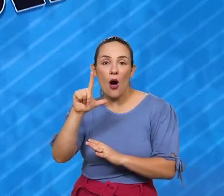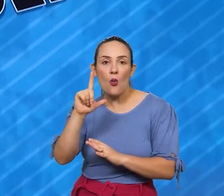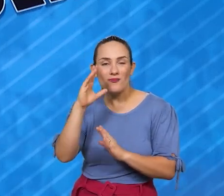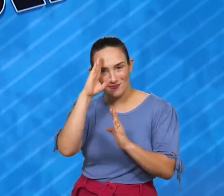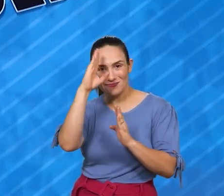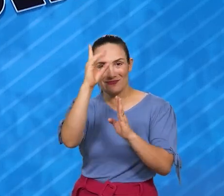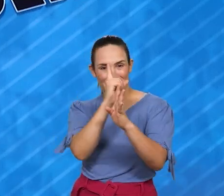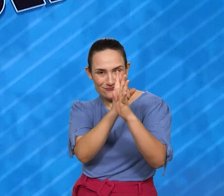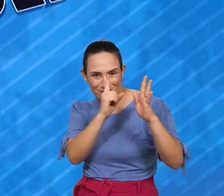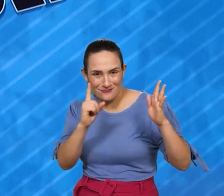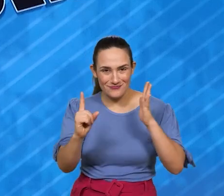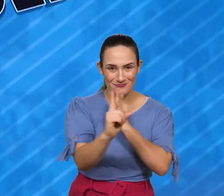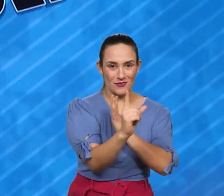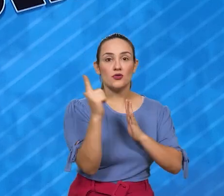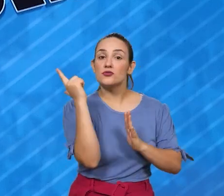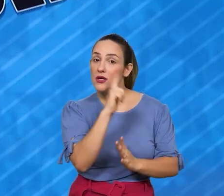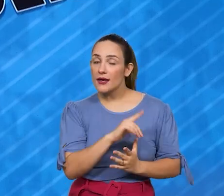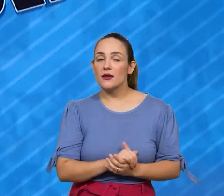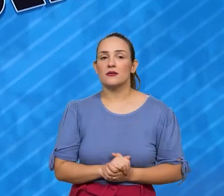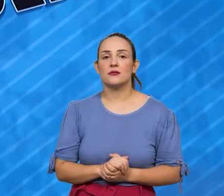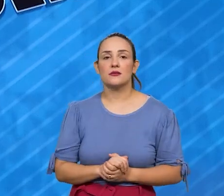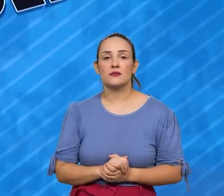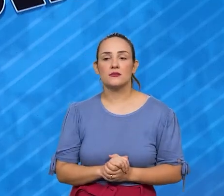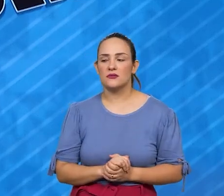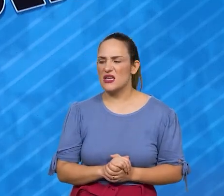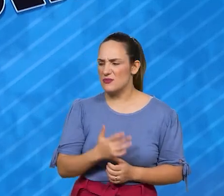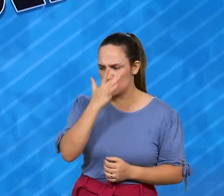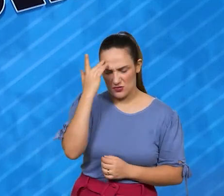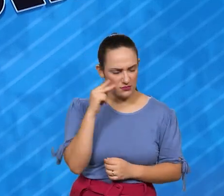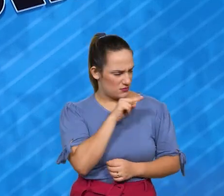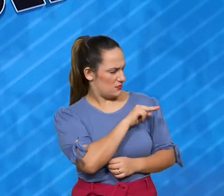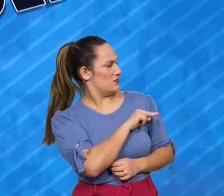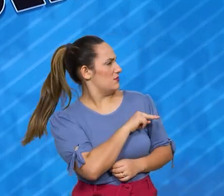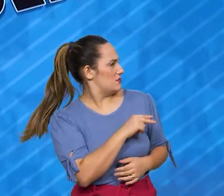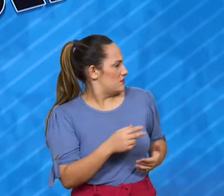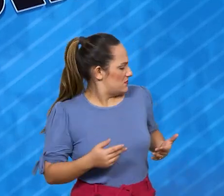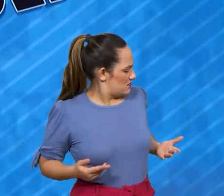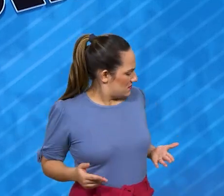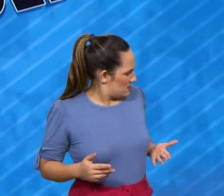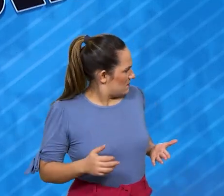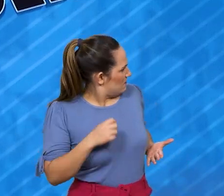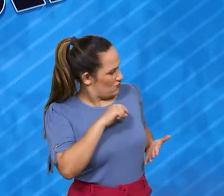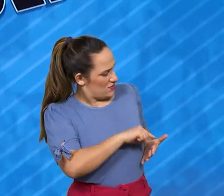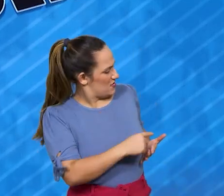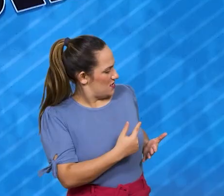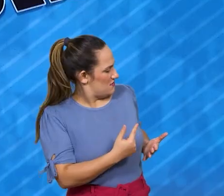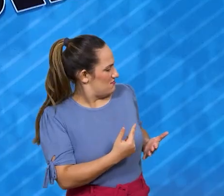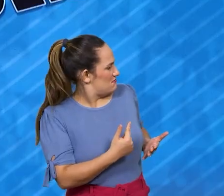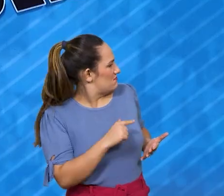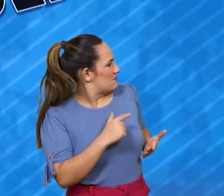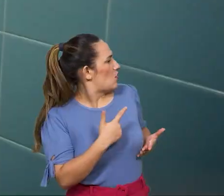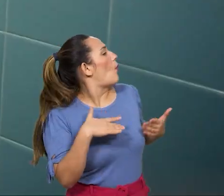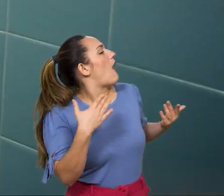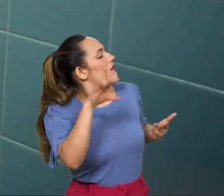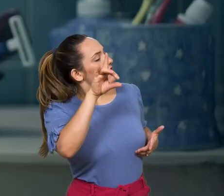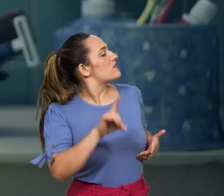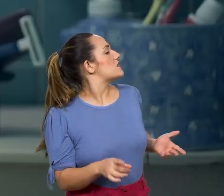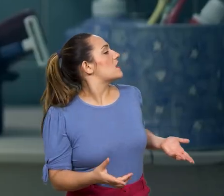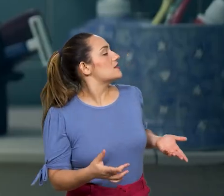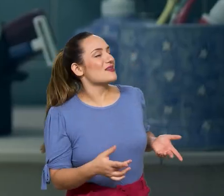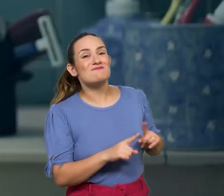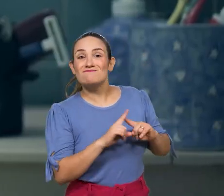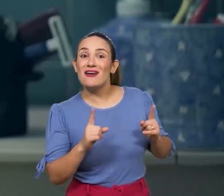fila é prioridade, né, você ter, e aí ela passa por uma discriminação, porque está numa fila, porque o autismo não tem cara,